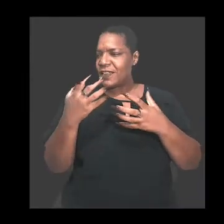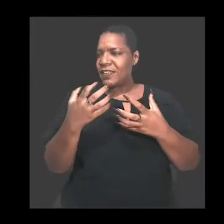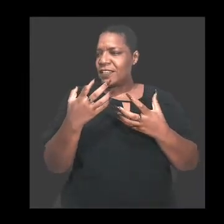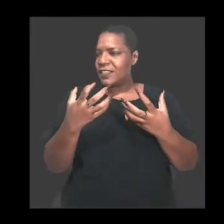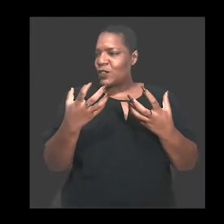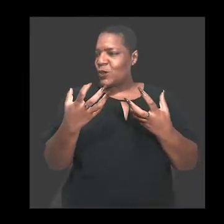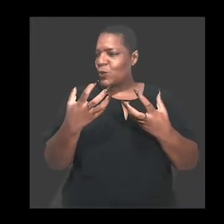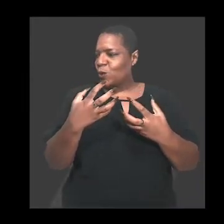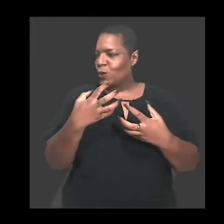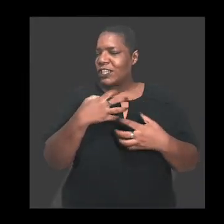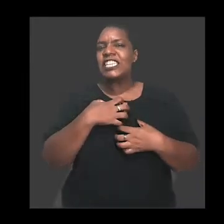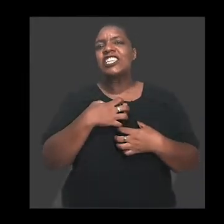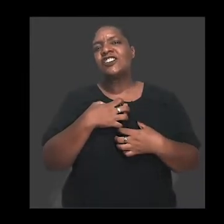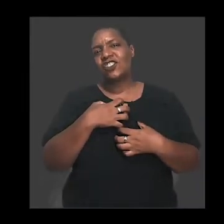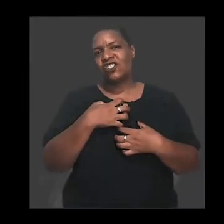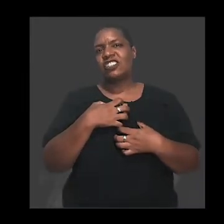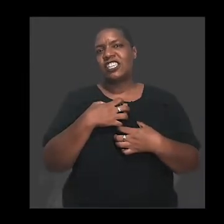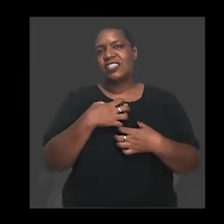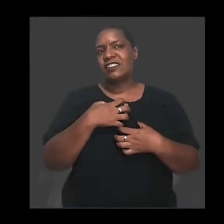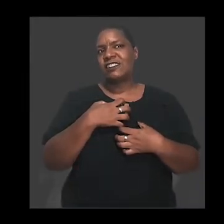Como se eu sentisse que dali